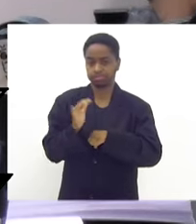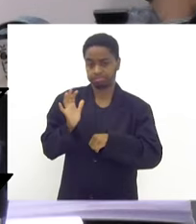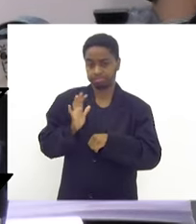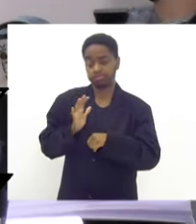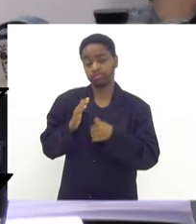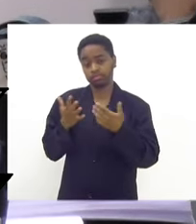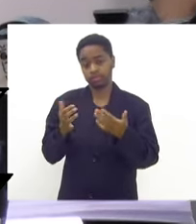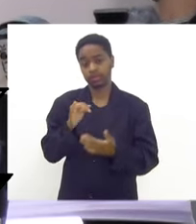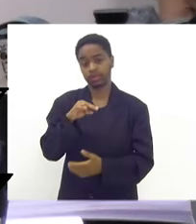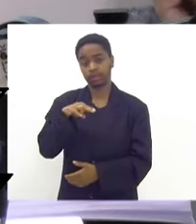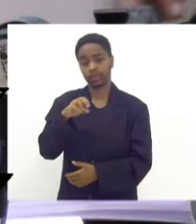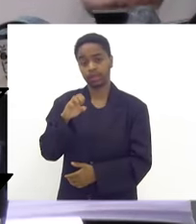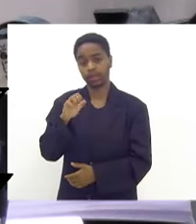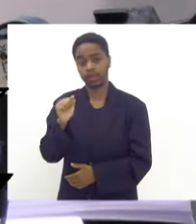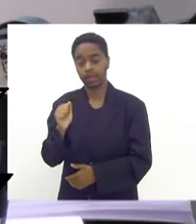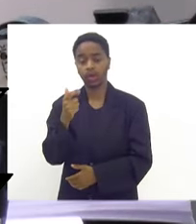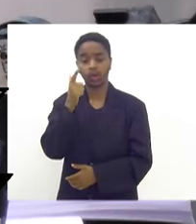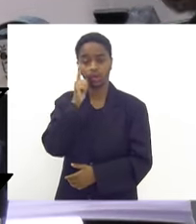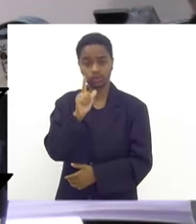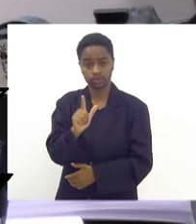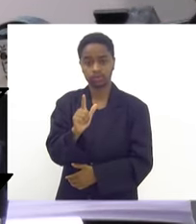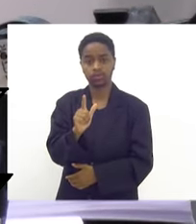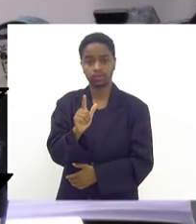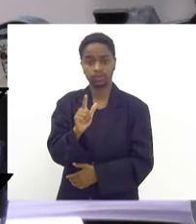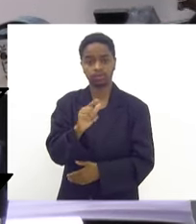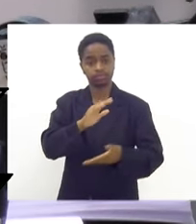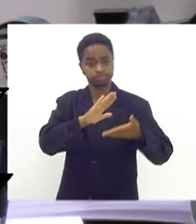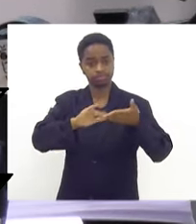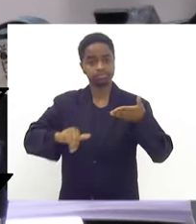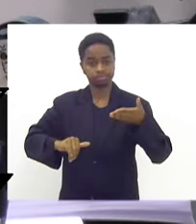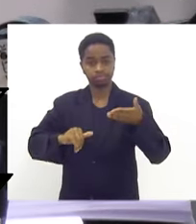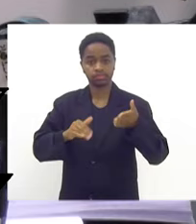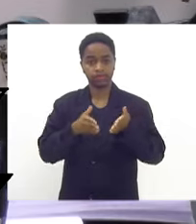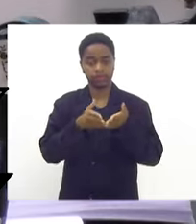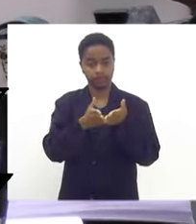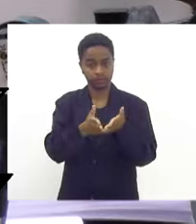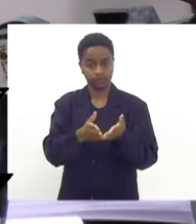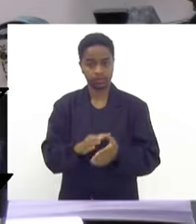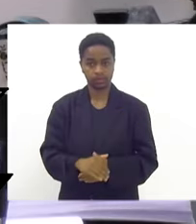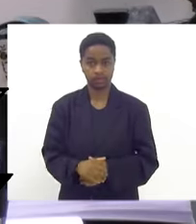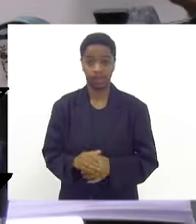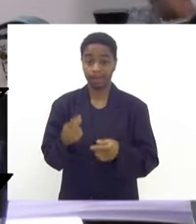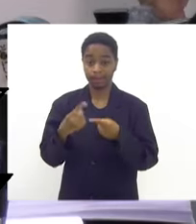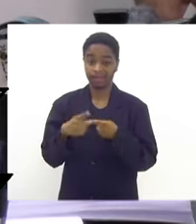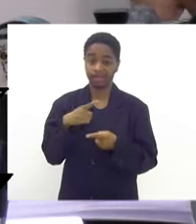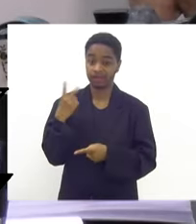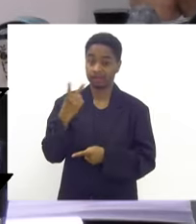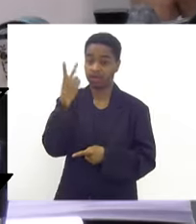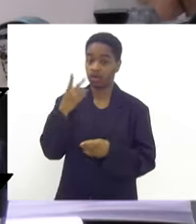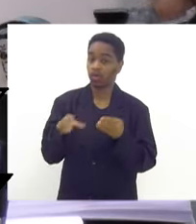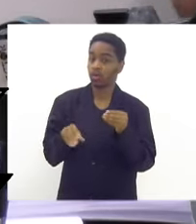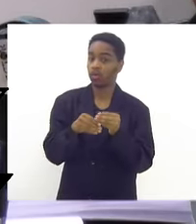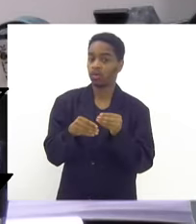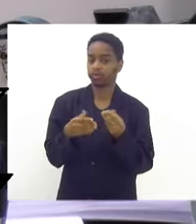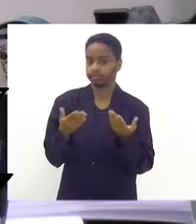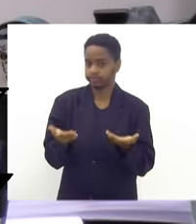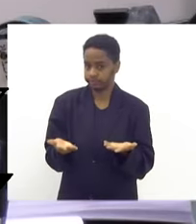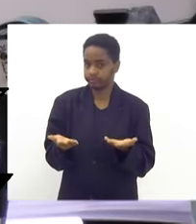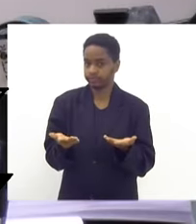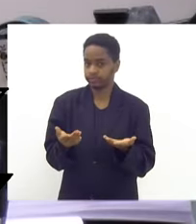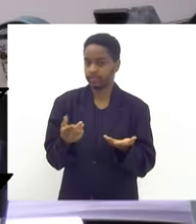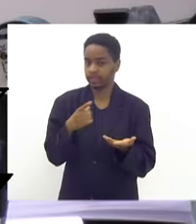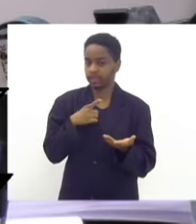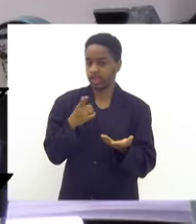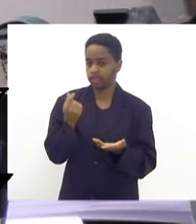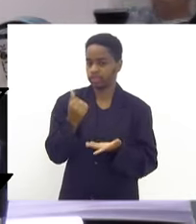que o inéia conseguisse licitar e foi retirada essas embarcações porque tinha o valor agregado então Opa aqui tem